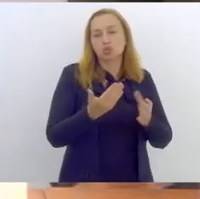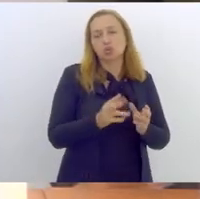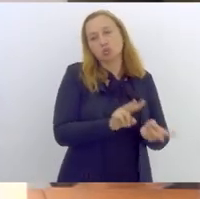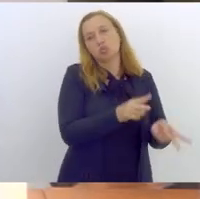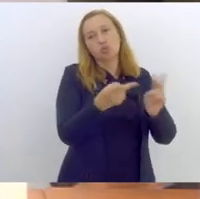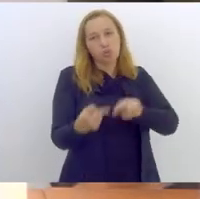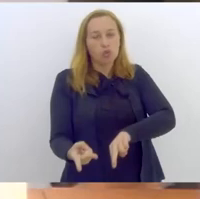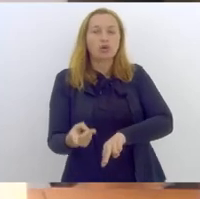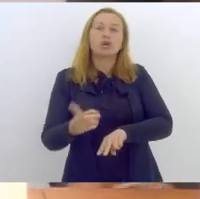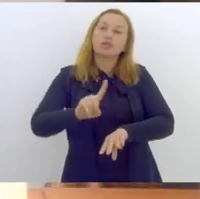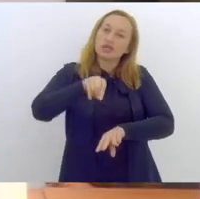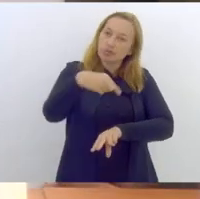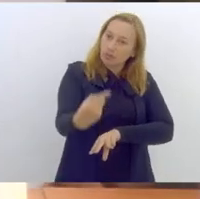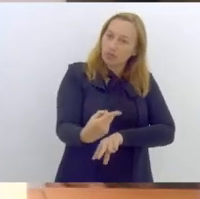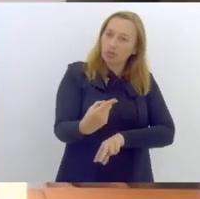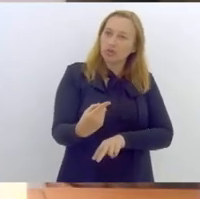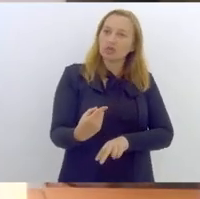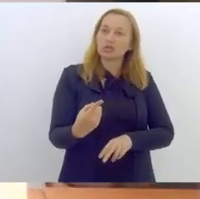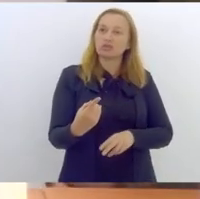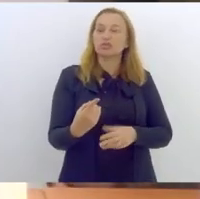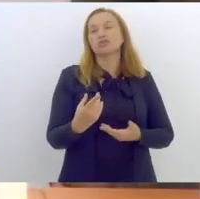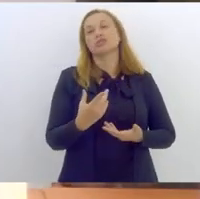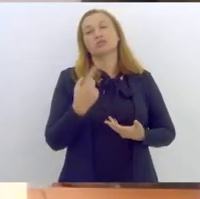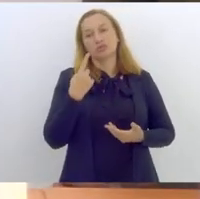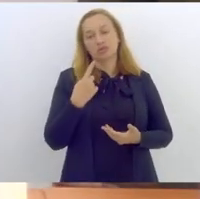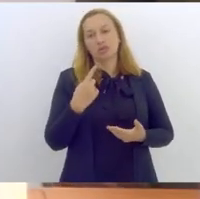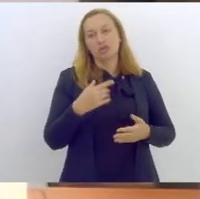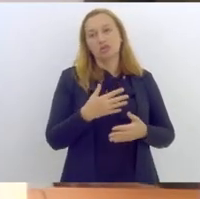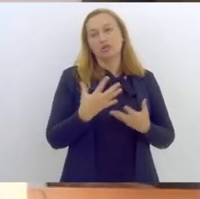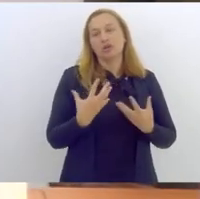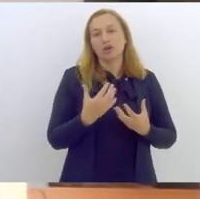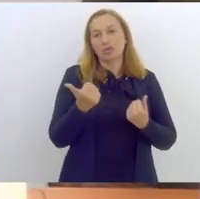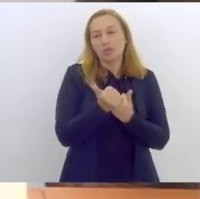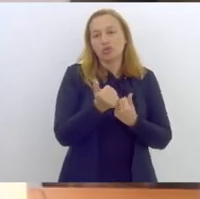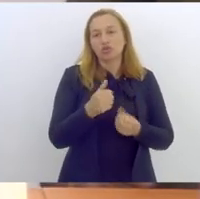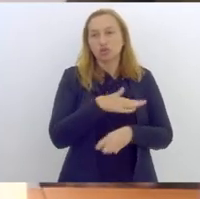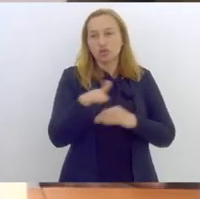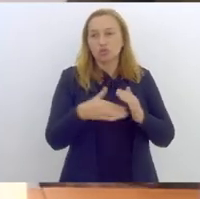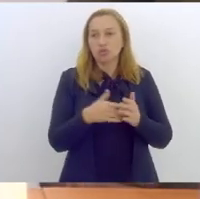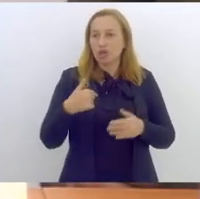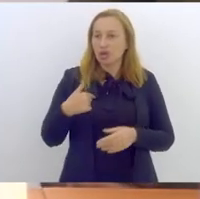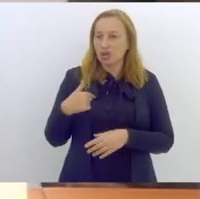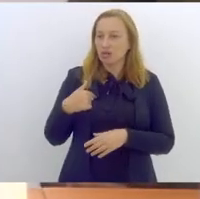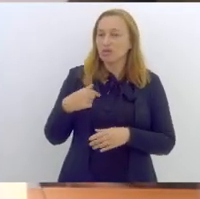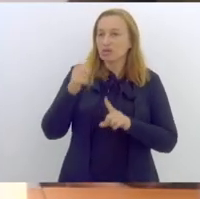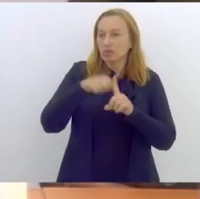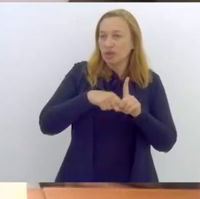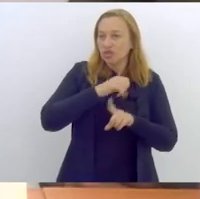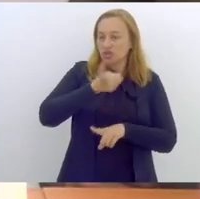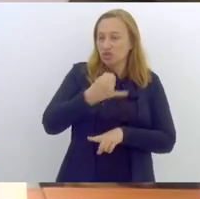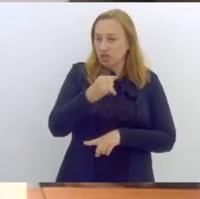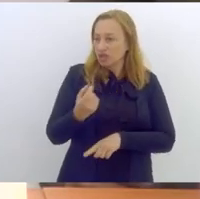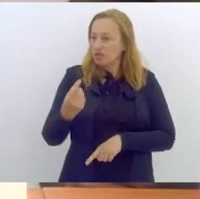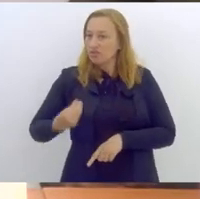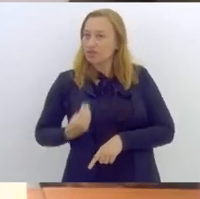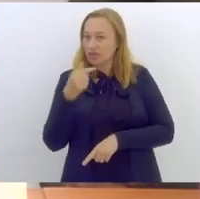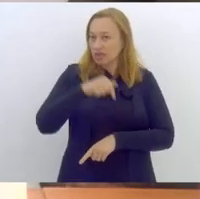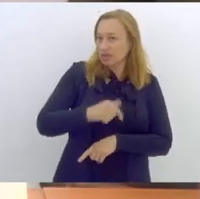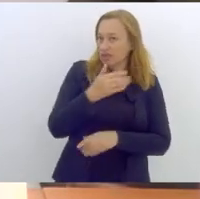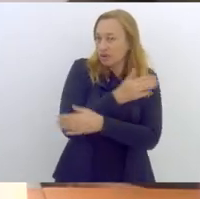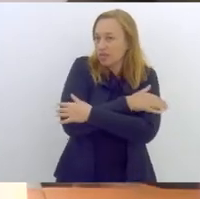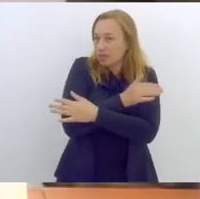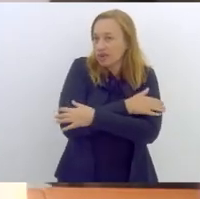encaminhamento para depois contar com a apreciação de todos tá estraguei por aqui durante o mês de janeiro também um abraço grande